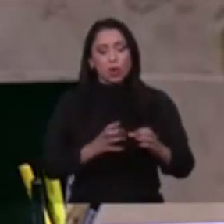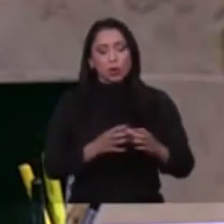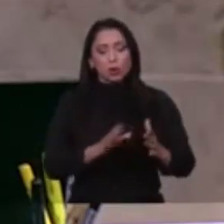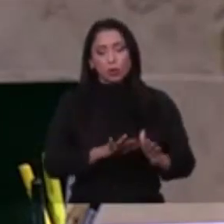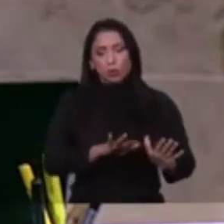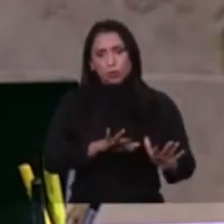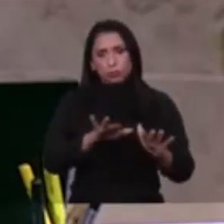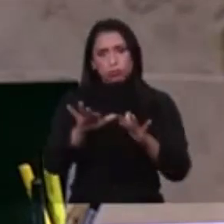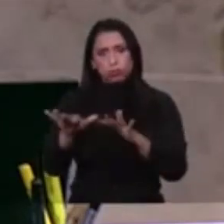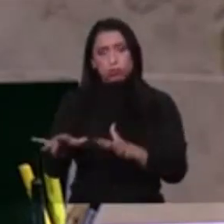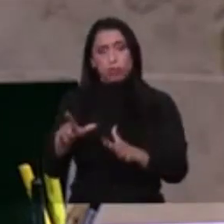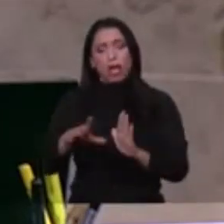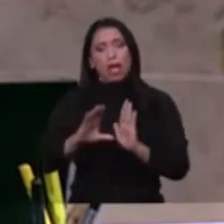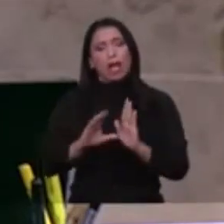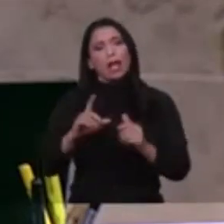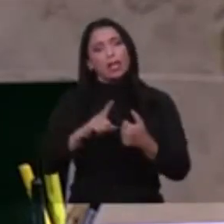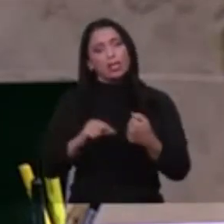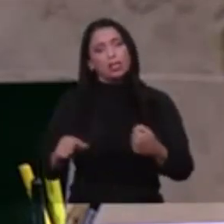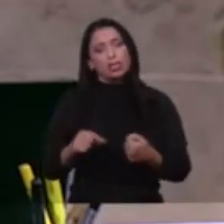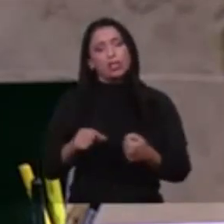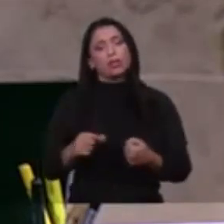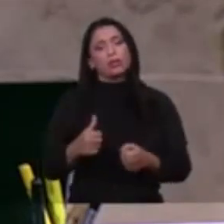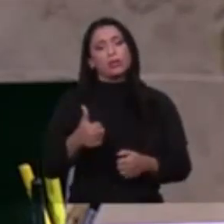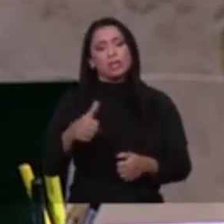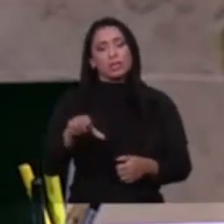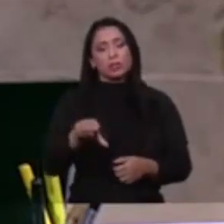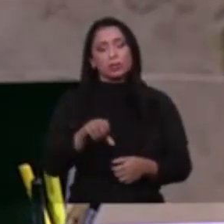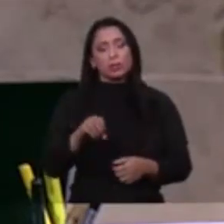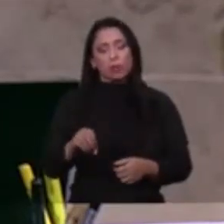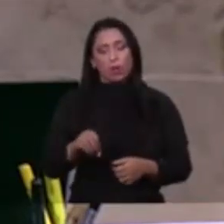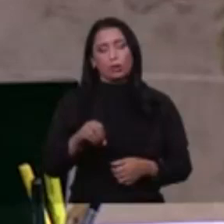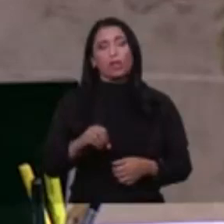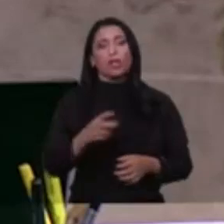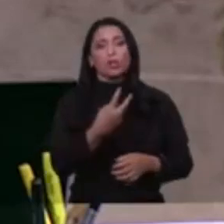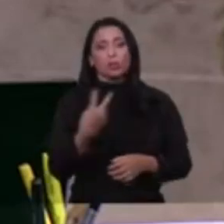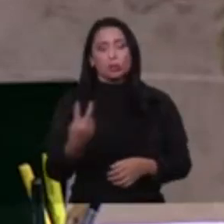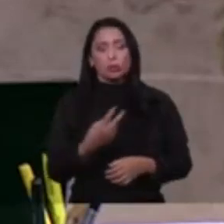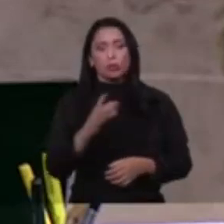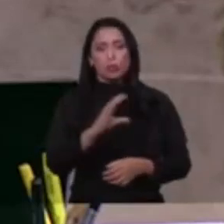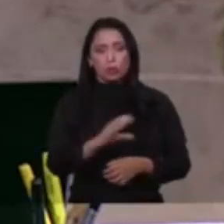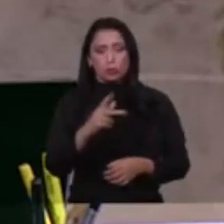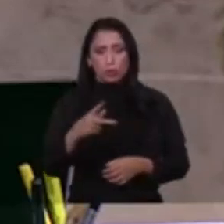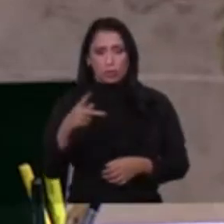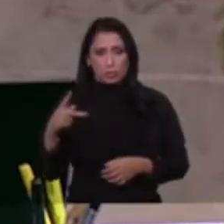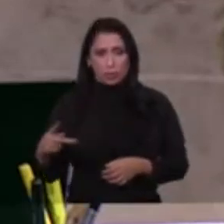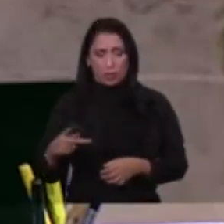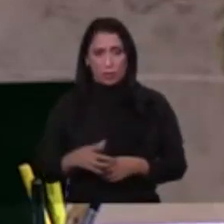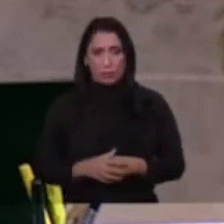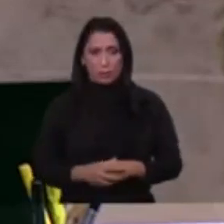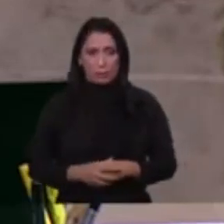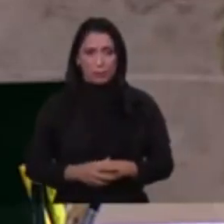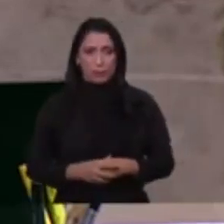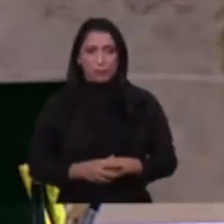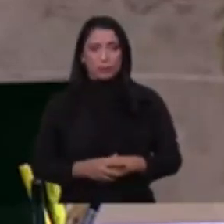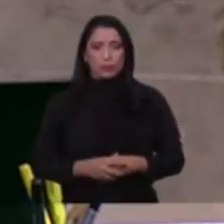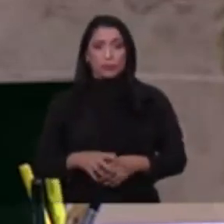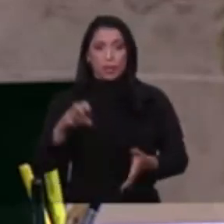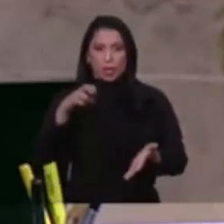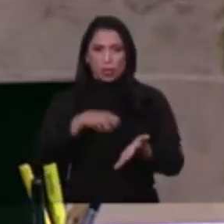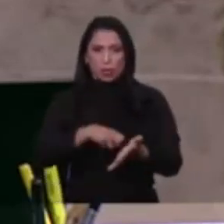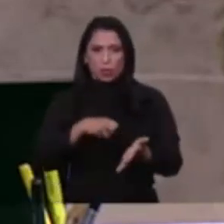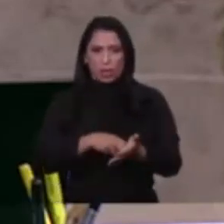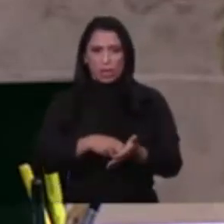artigo 69 caput, concurso material, ambos do Código Penal. Quanto à condenação pelo dano